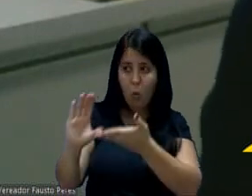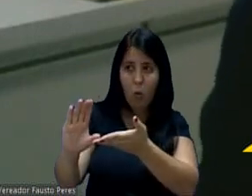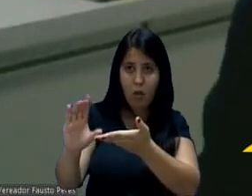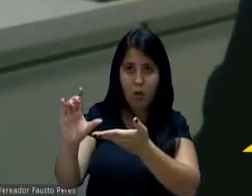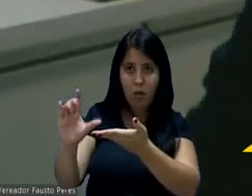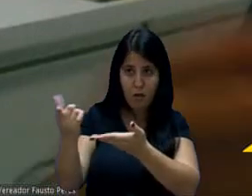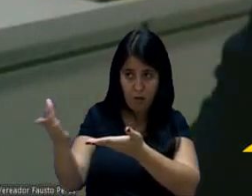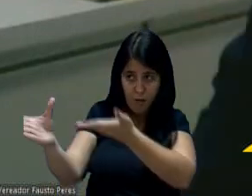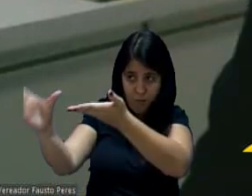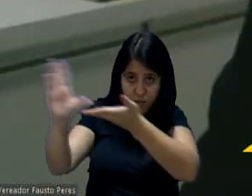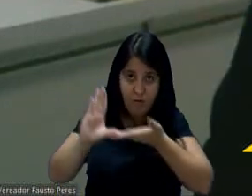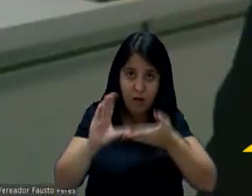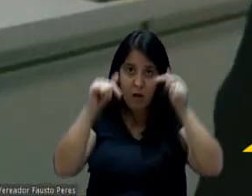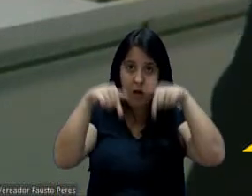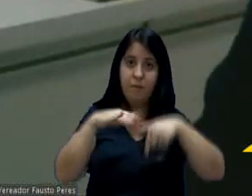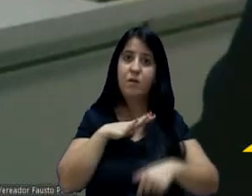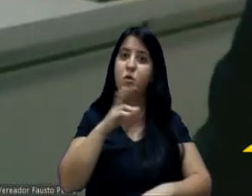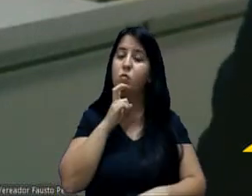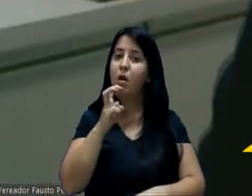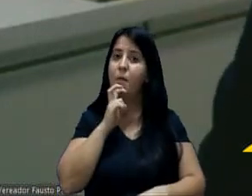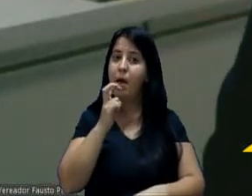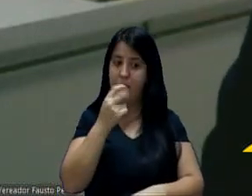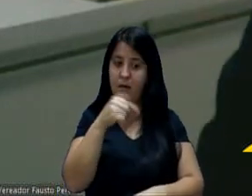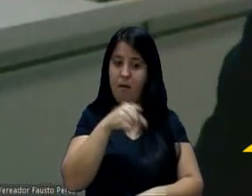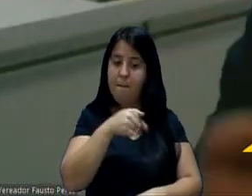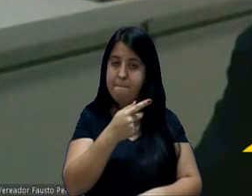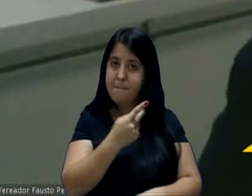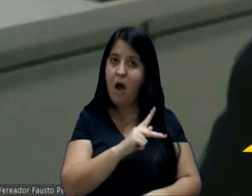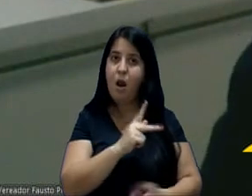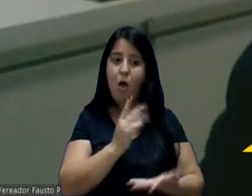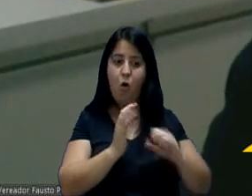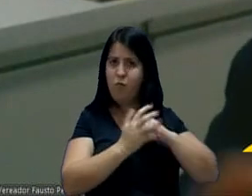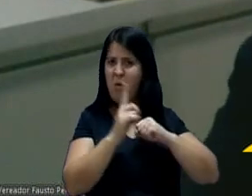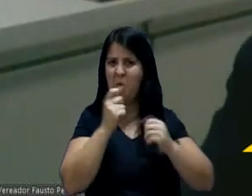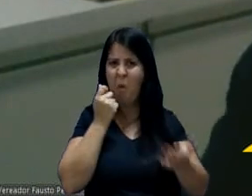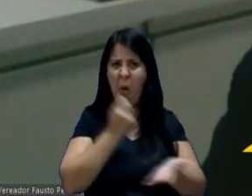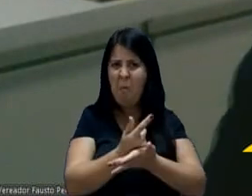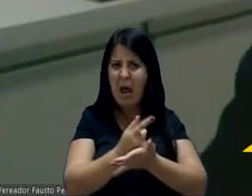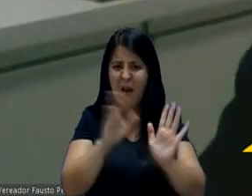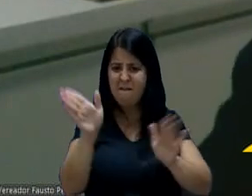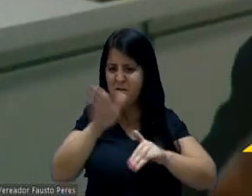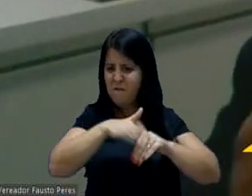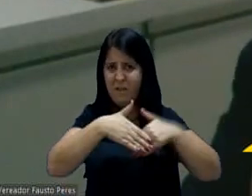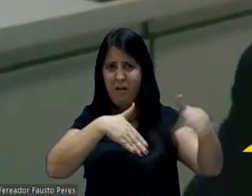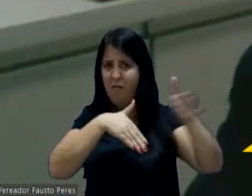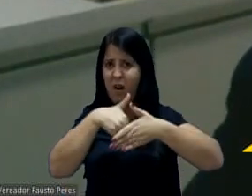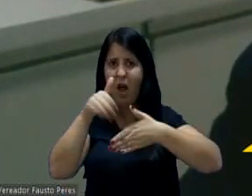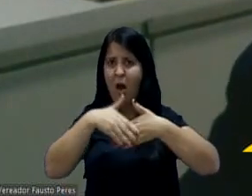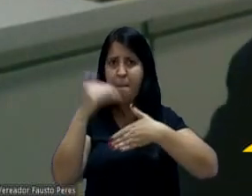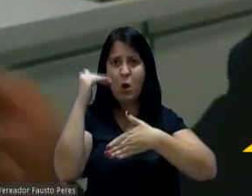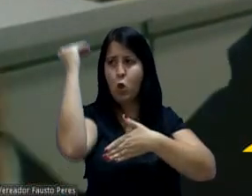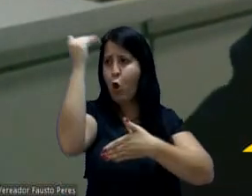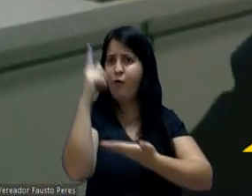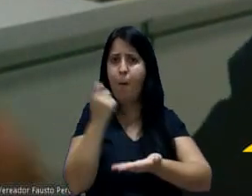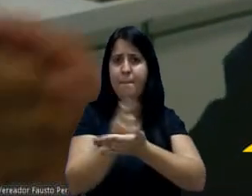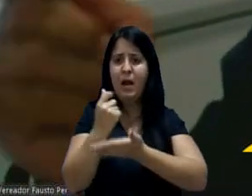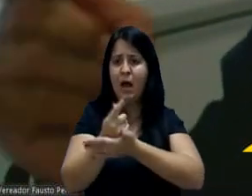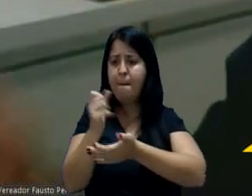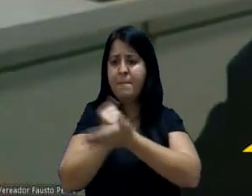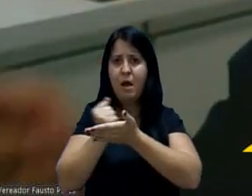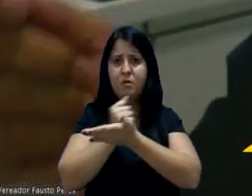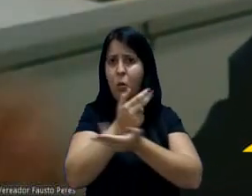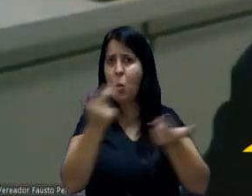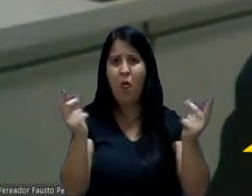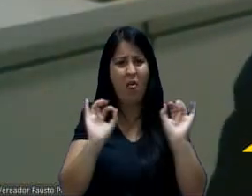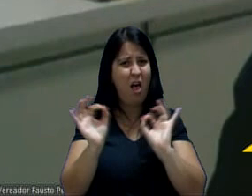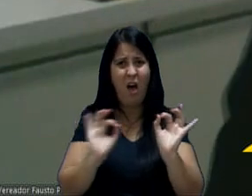veio para Sorocaba, que era para o Covid e para a atenção, ó, não foi comprado fralda geriátrica, não foi comprado medicamento no posto de